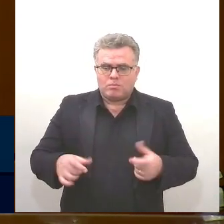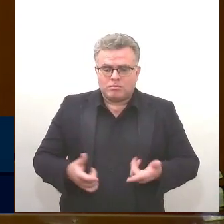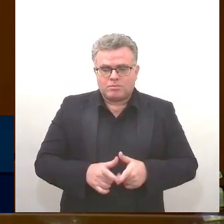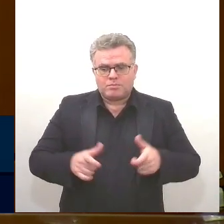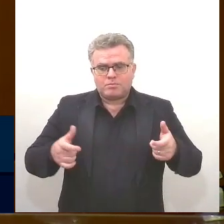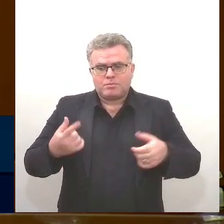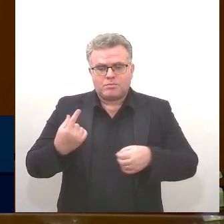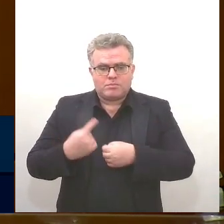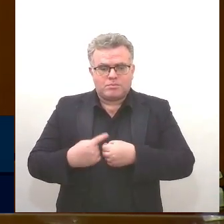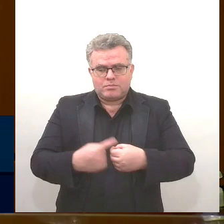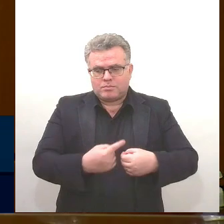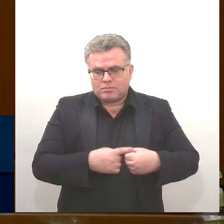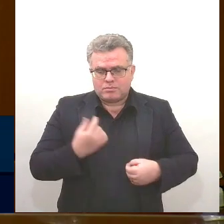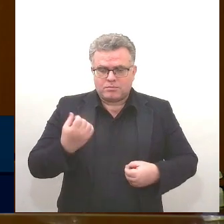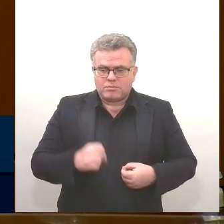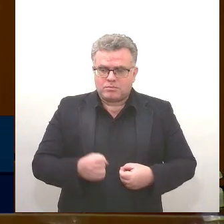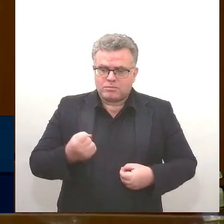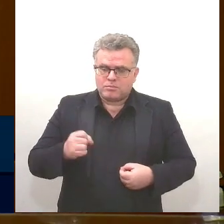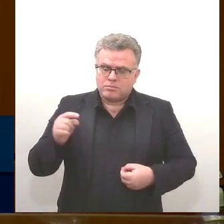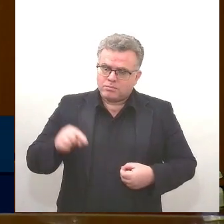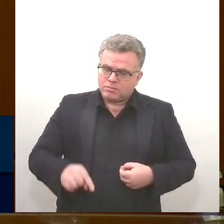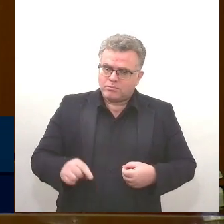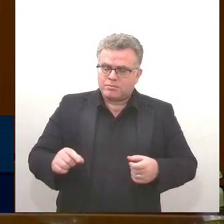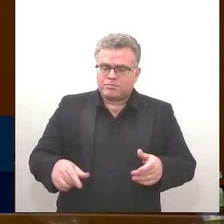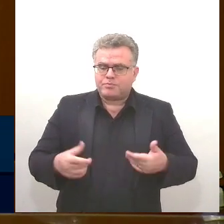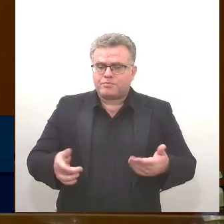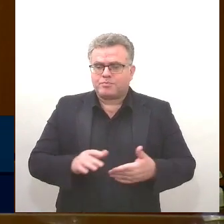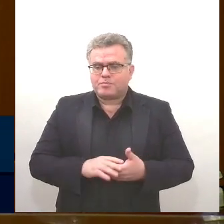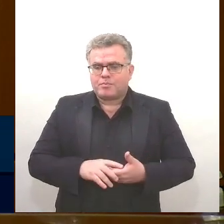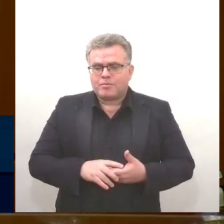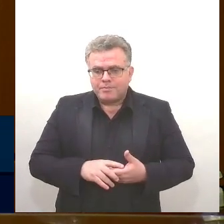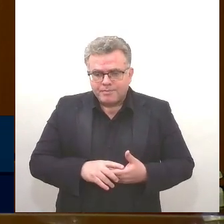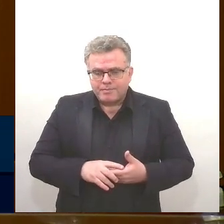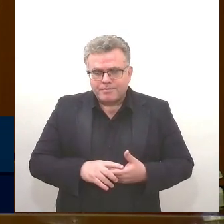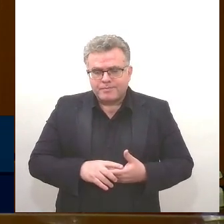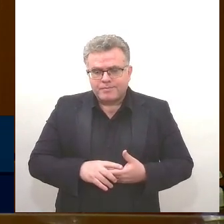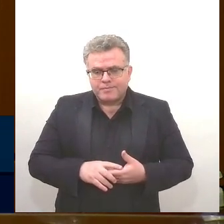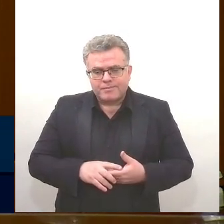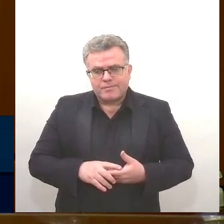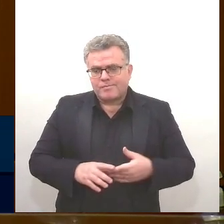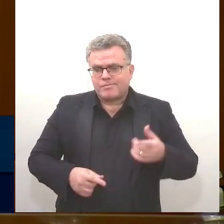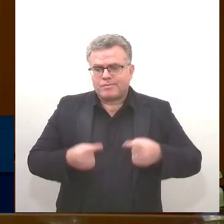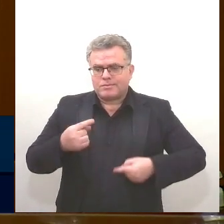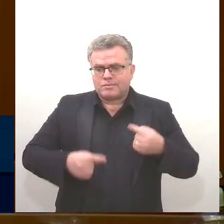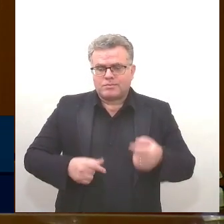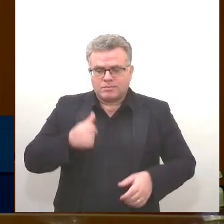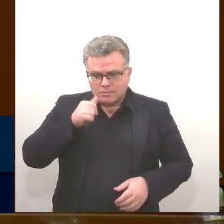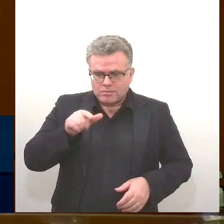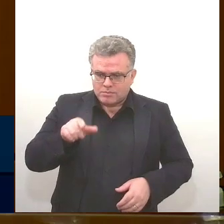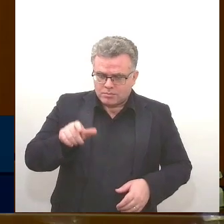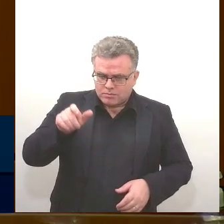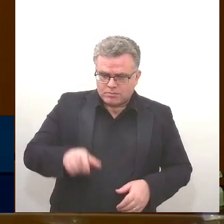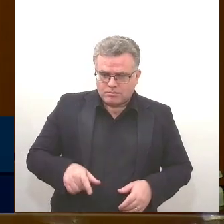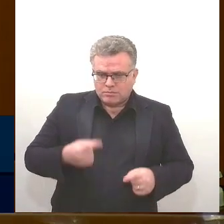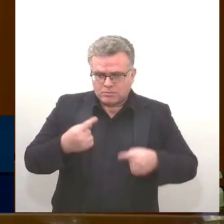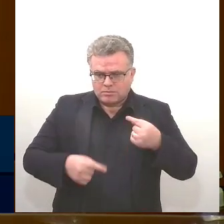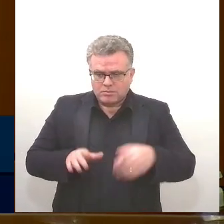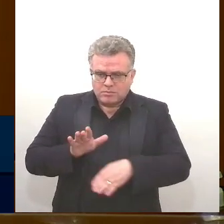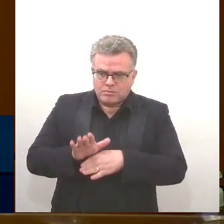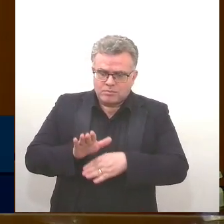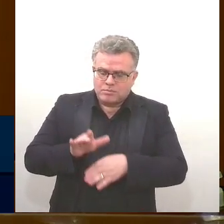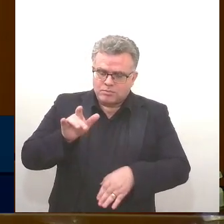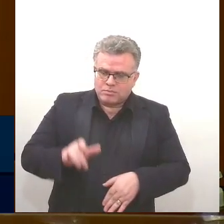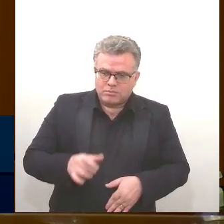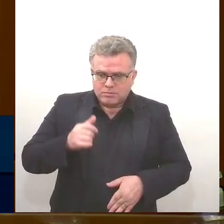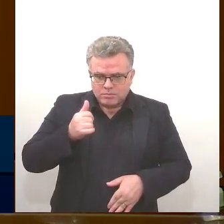Sergipe e não existe política para as mulheres lagarto é um dos maiores municípios